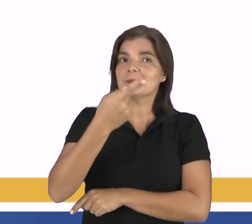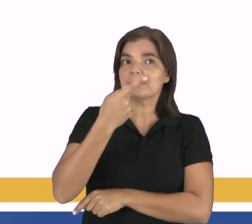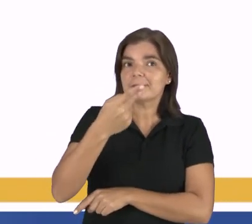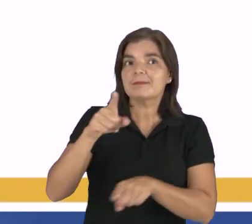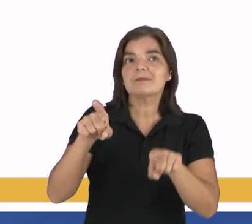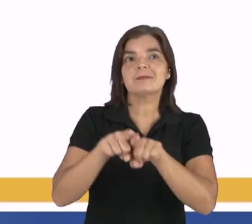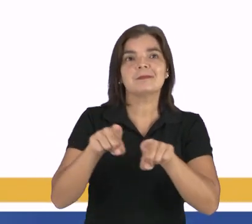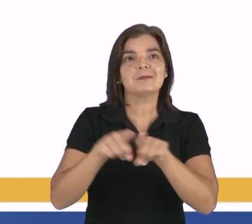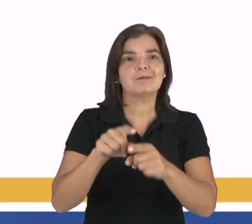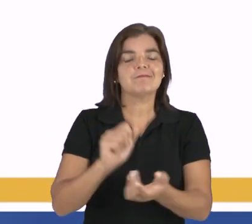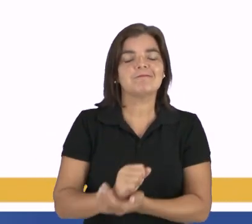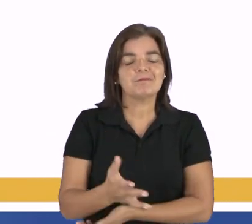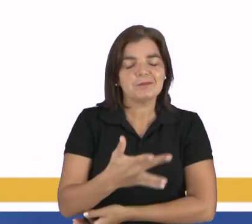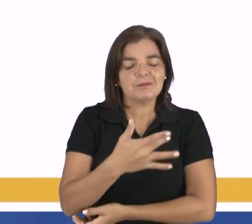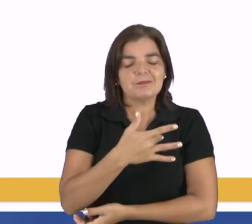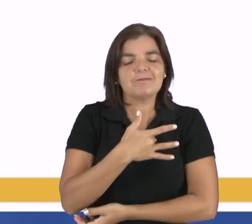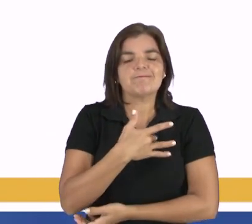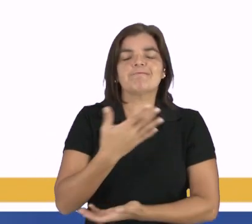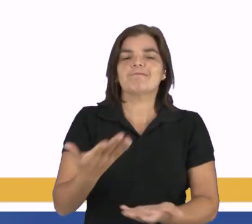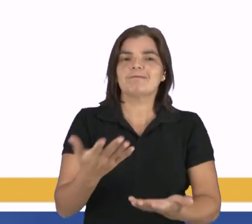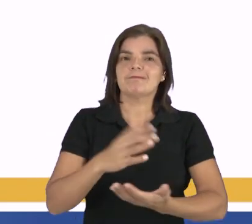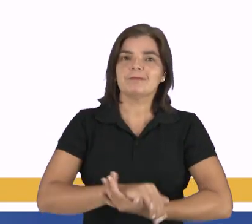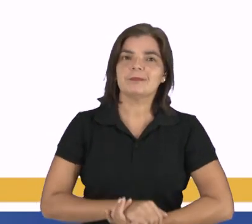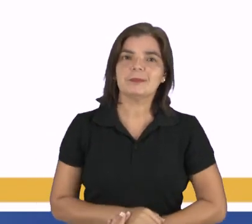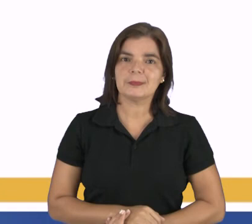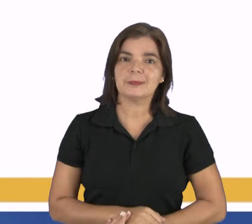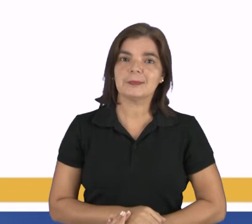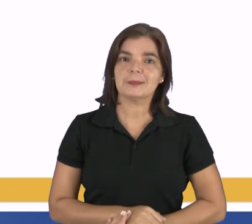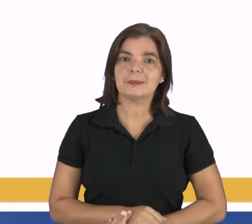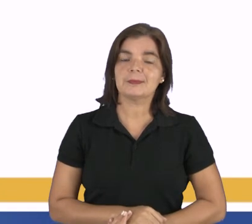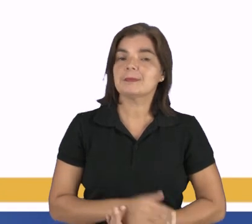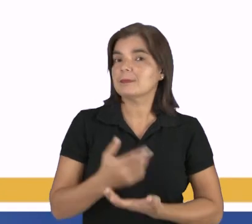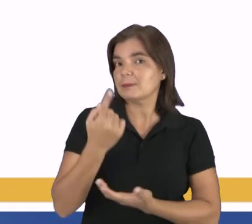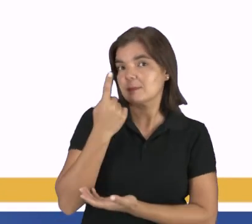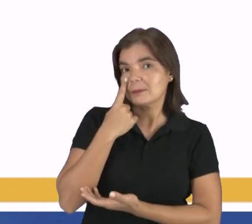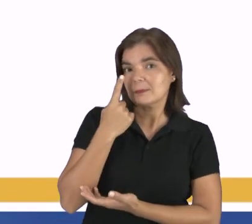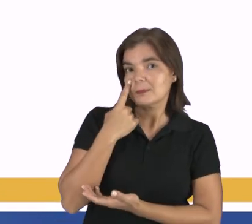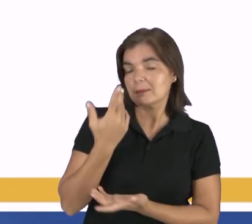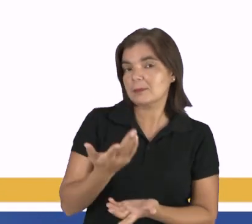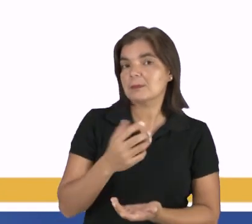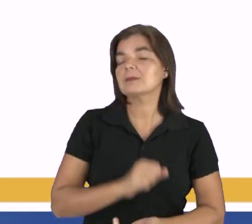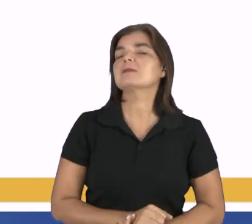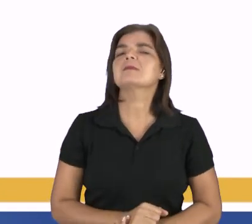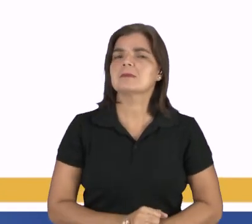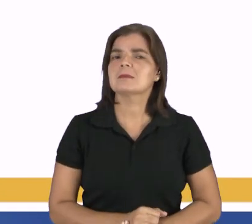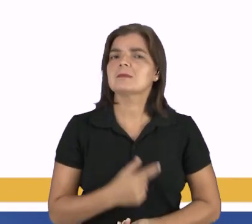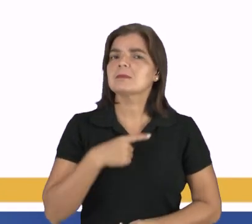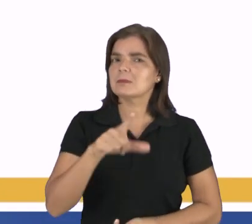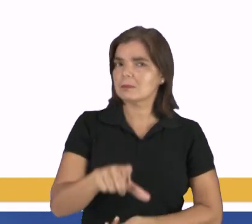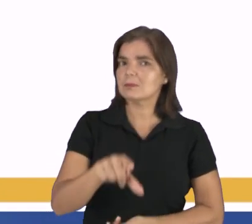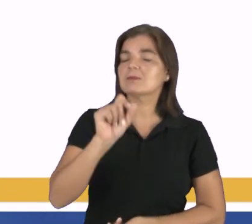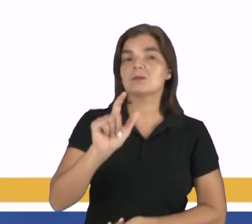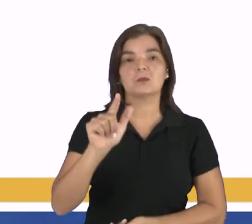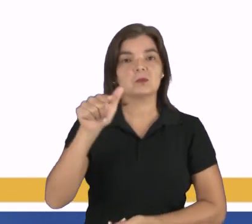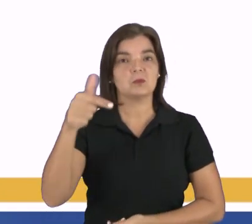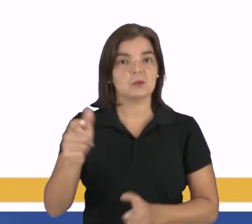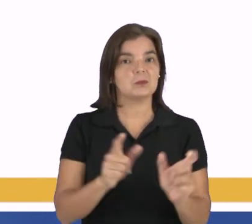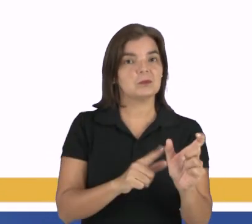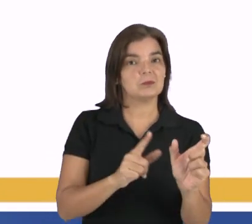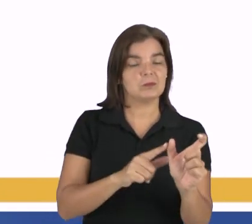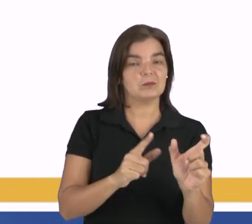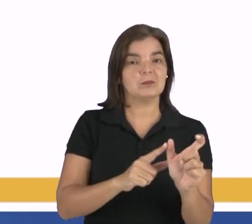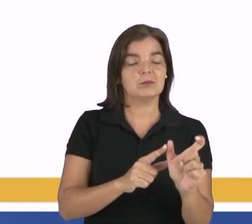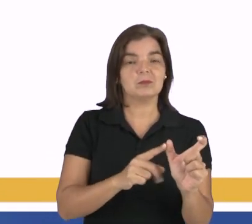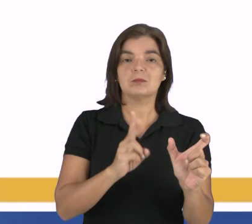forma, não nos teriam tocado tanto. Então, vejam, eu ter escolhido outros termos